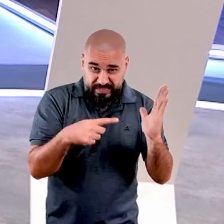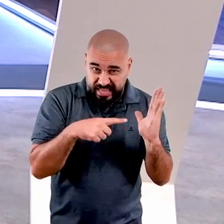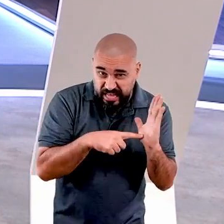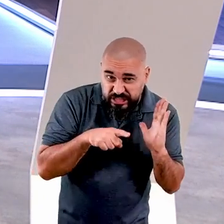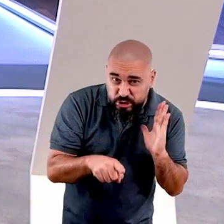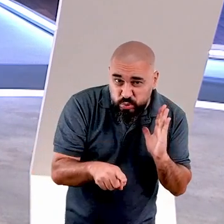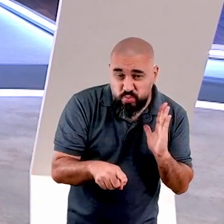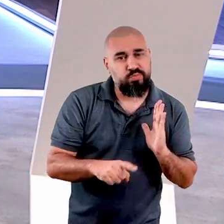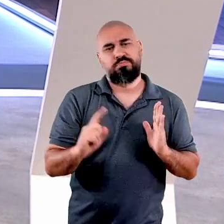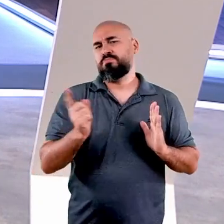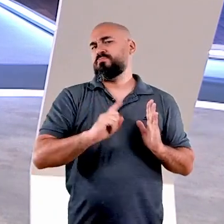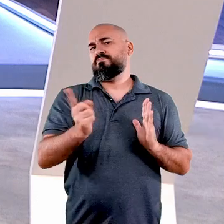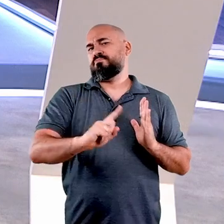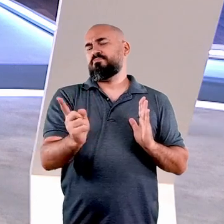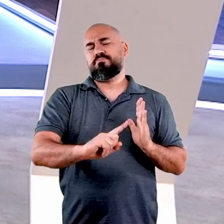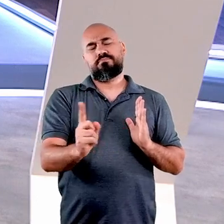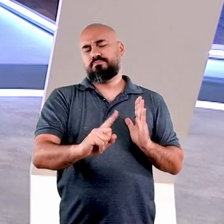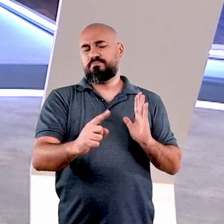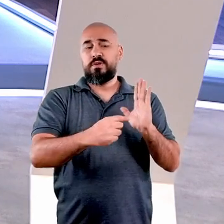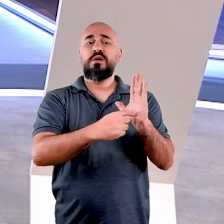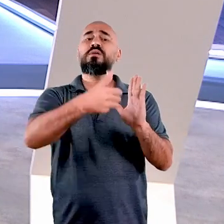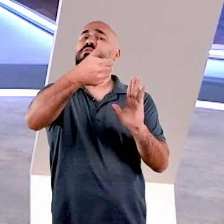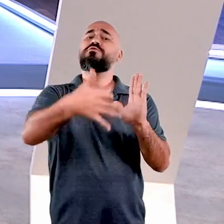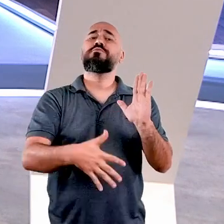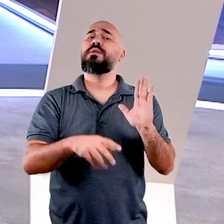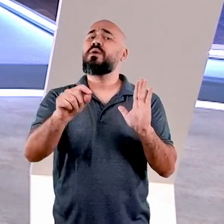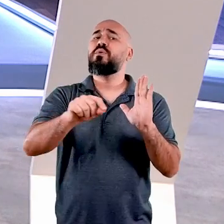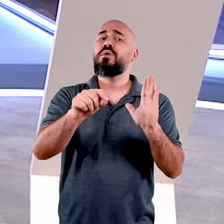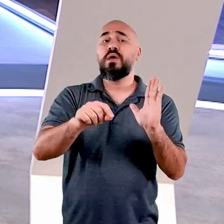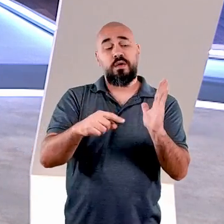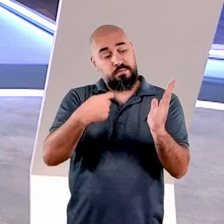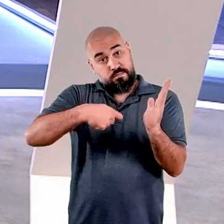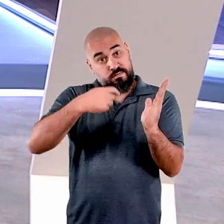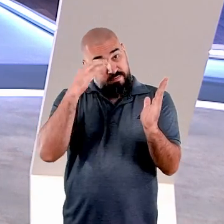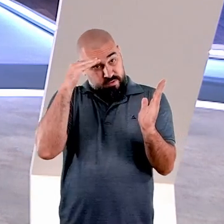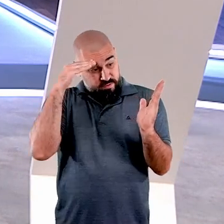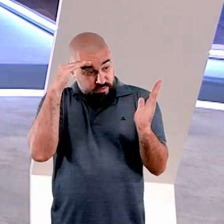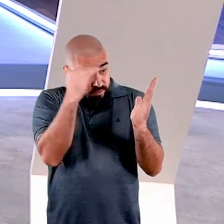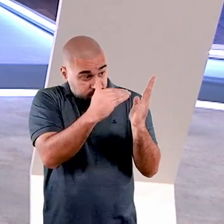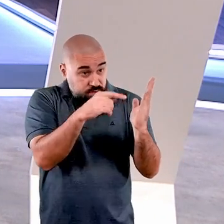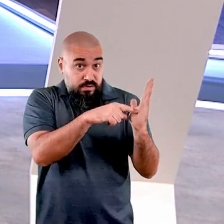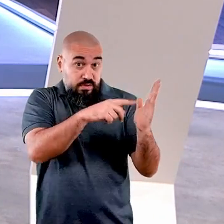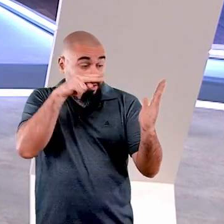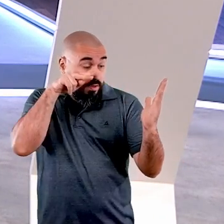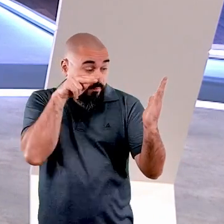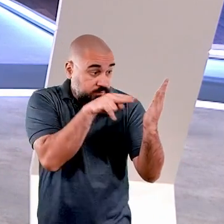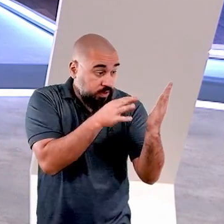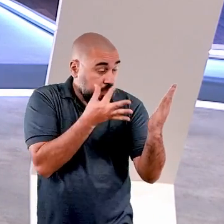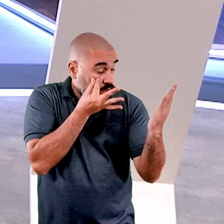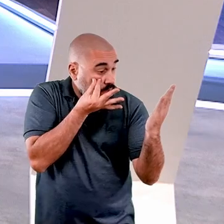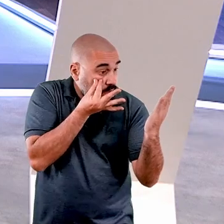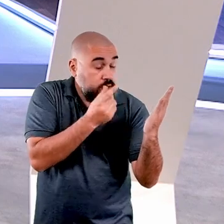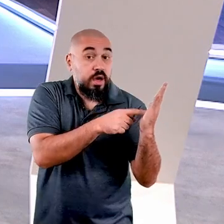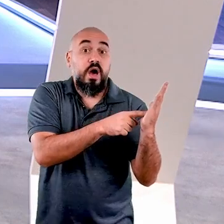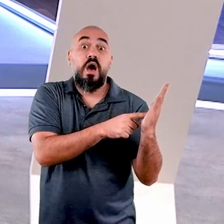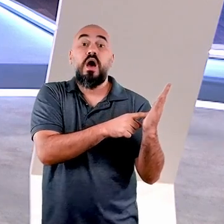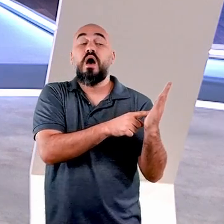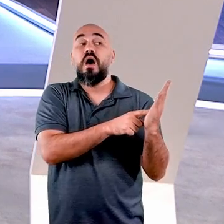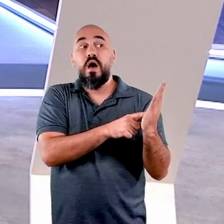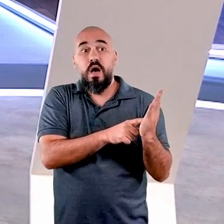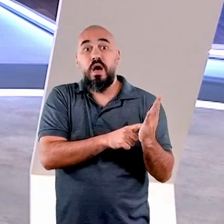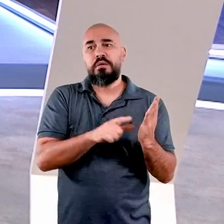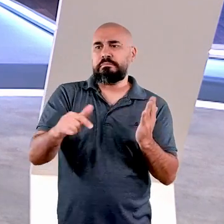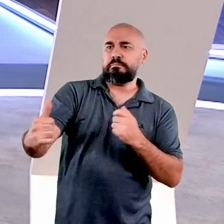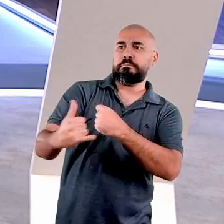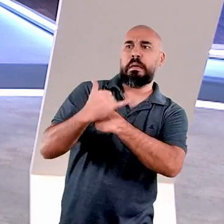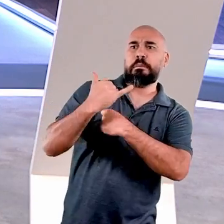exatamente o que é que Deus tem para nos dizer e assim não ficarmos no engano ou ficarmos na suposição que muitas vezes